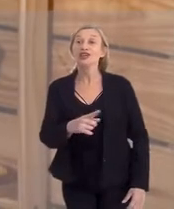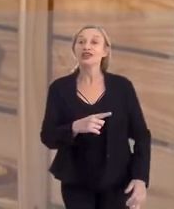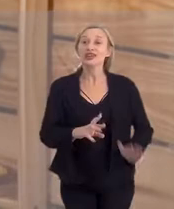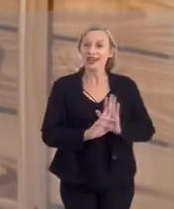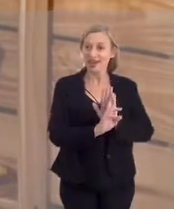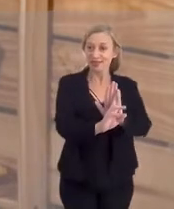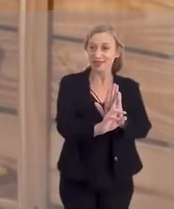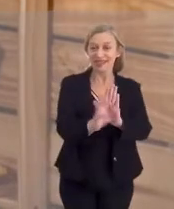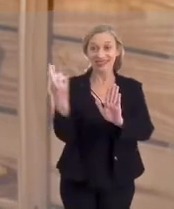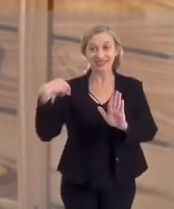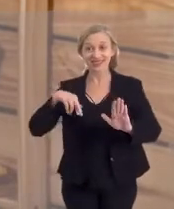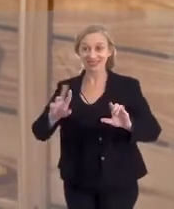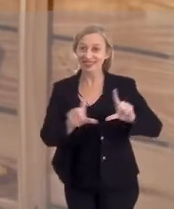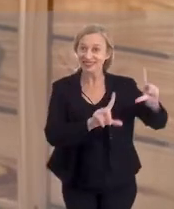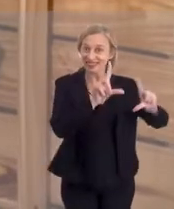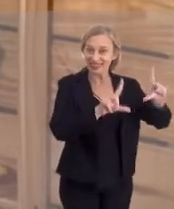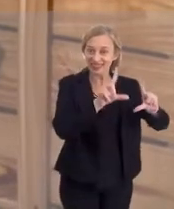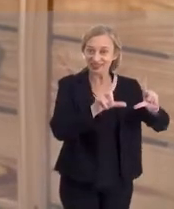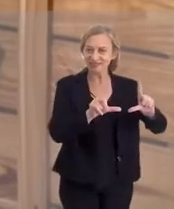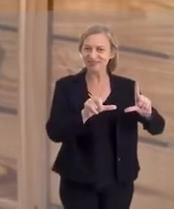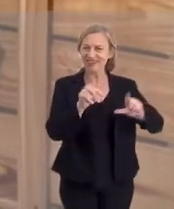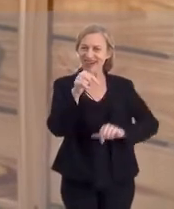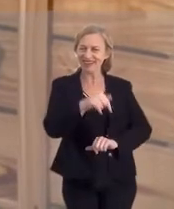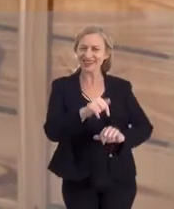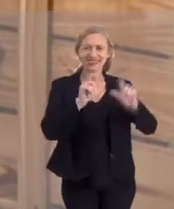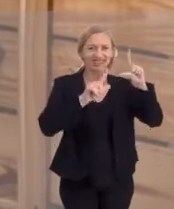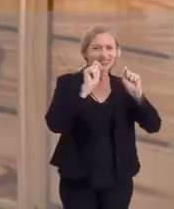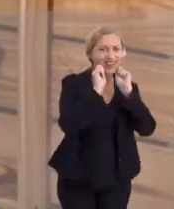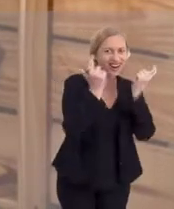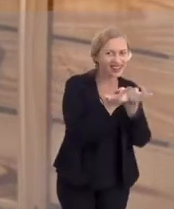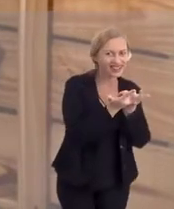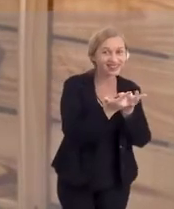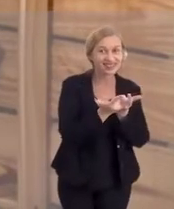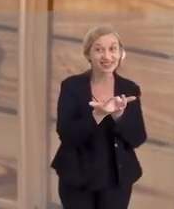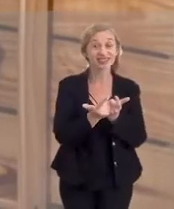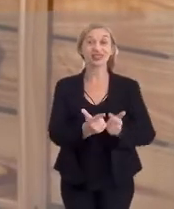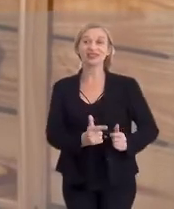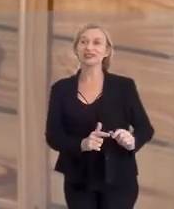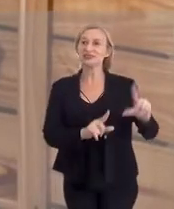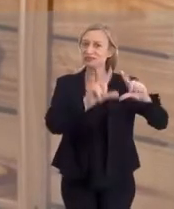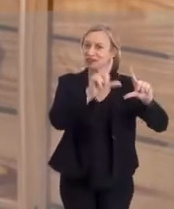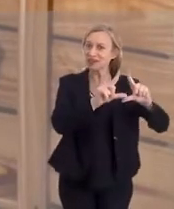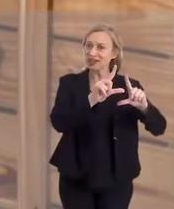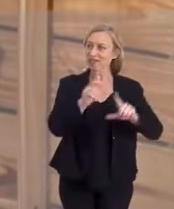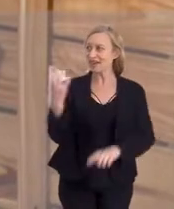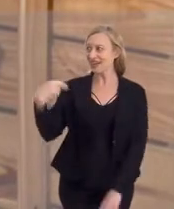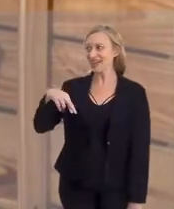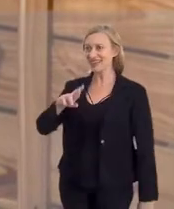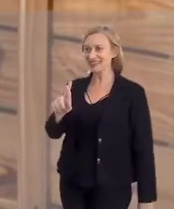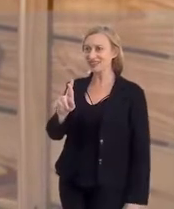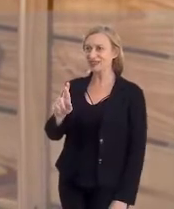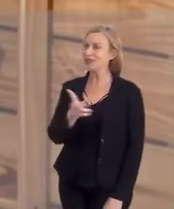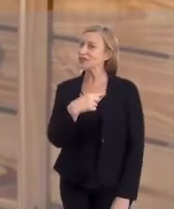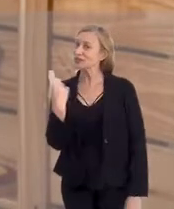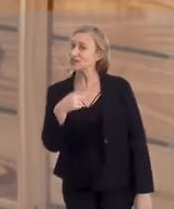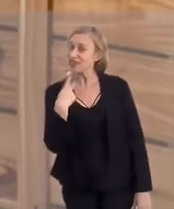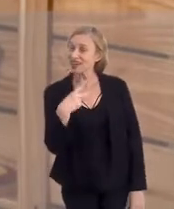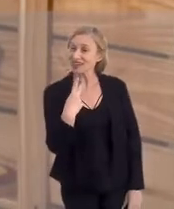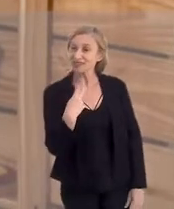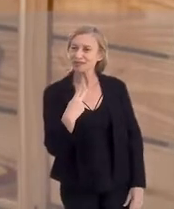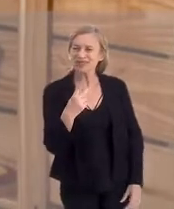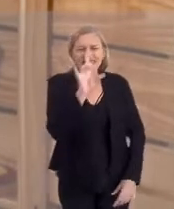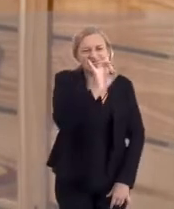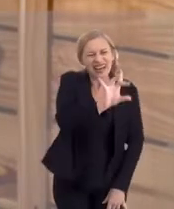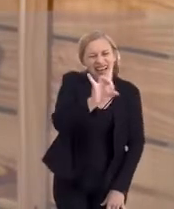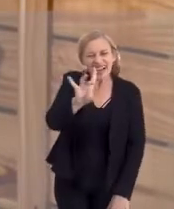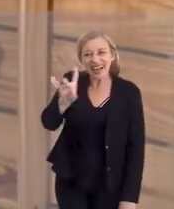Voltamos mais um programa da Expo Religião aqui na TV Alerj, um programa interreligioso, onde